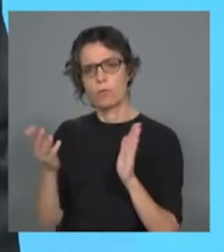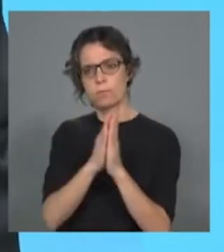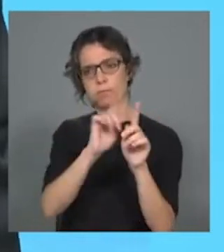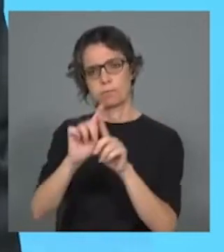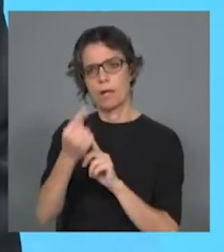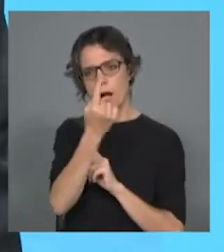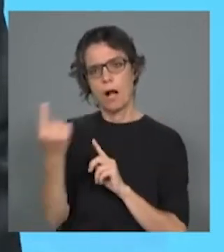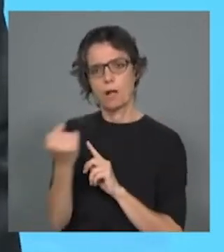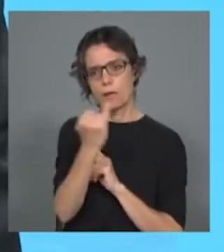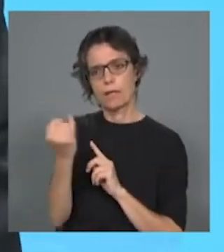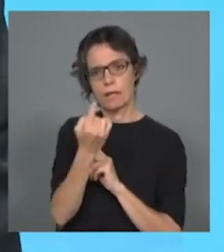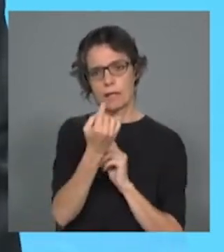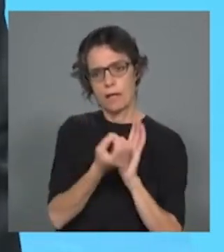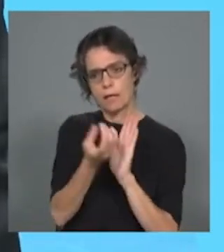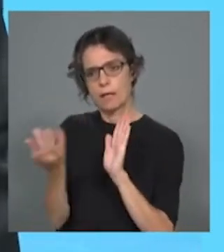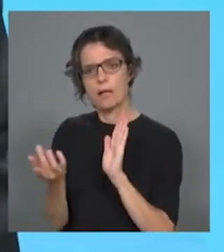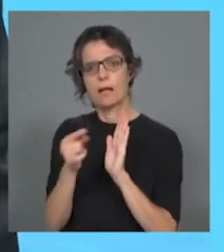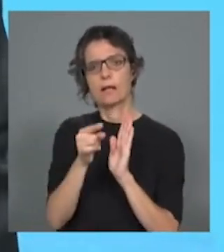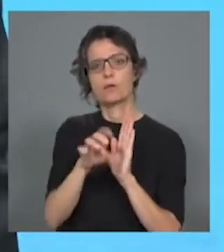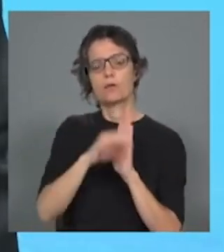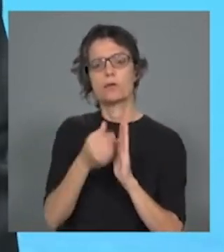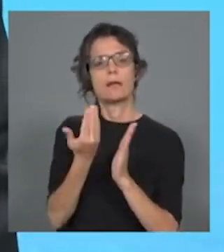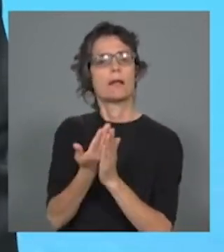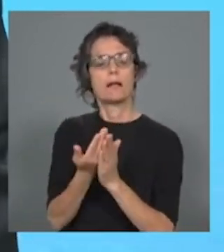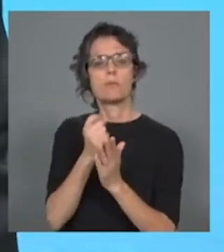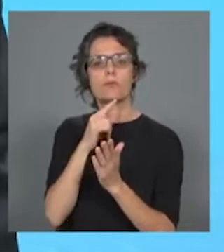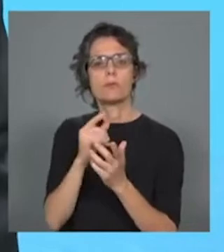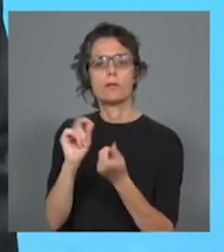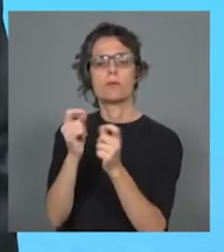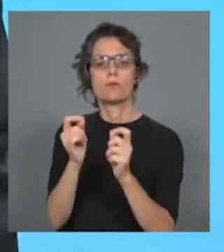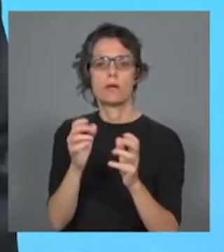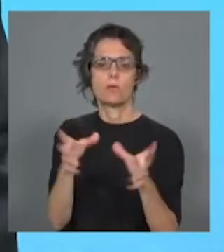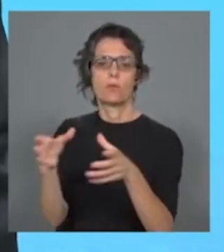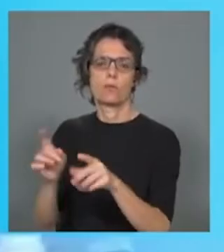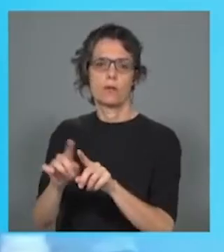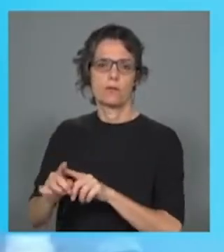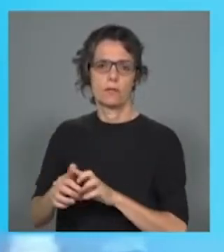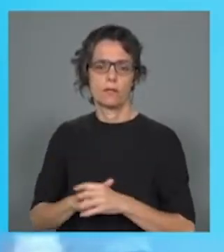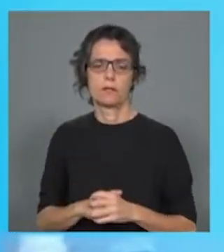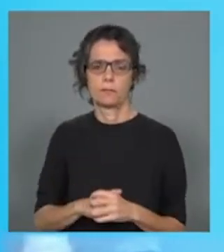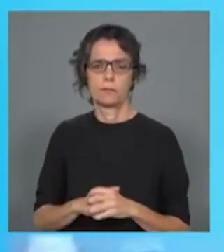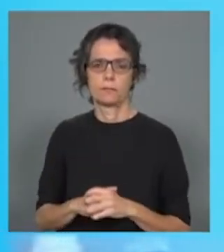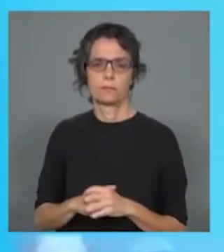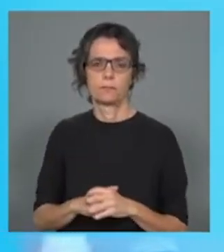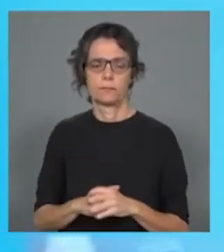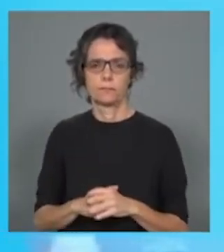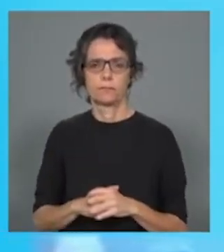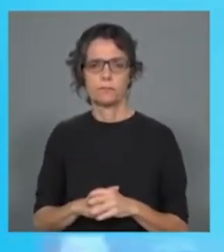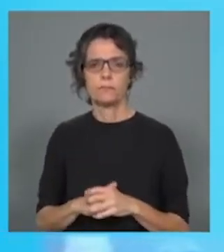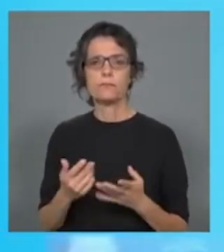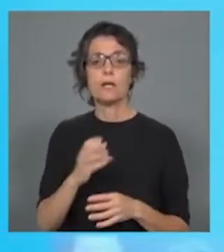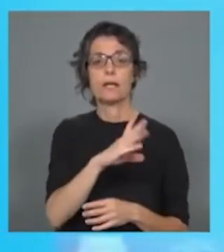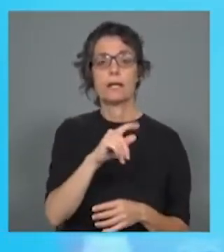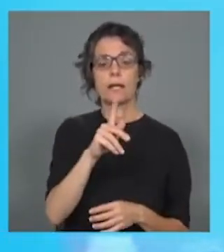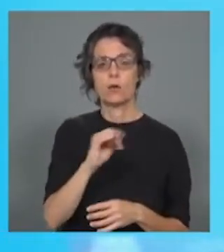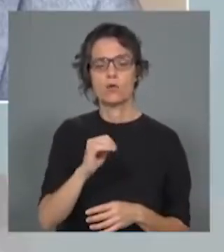próprios, criando condições para haver diálogo entre as comunidades. Carlos Jalali, falávamos